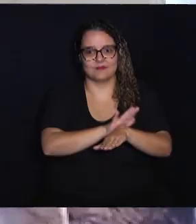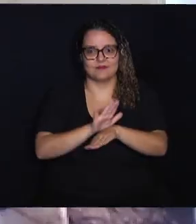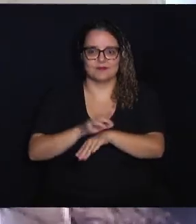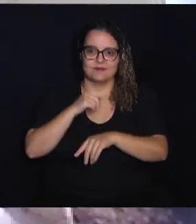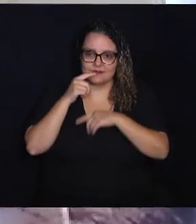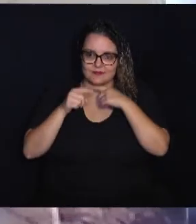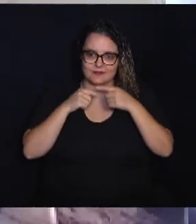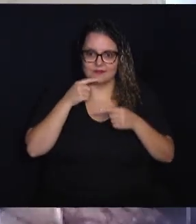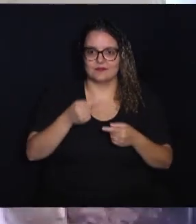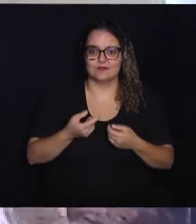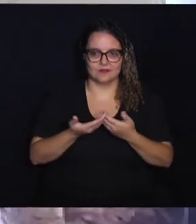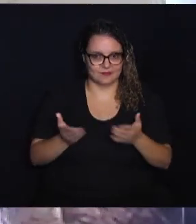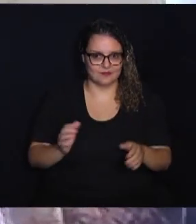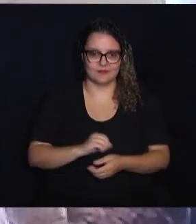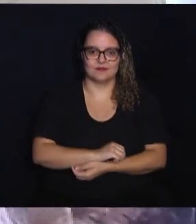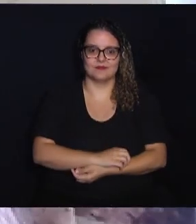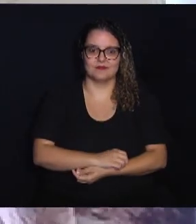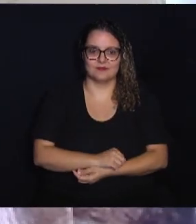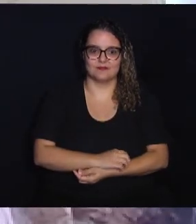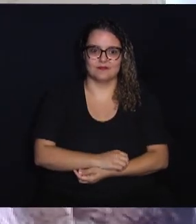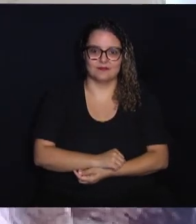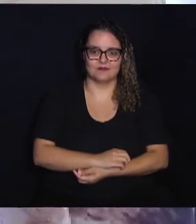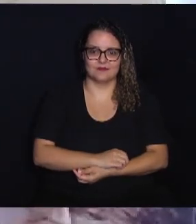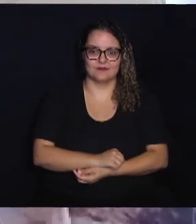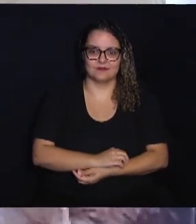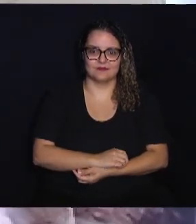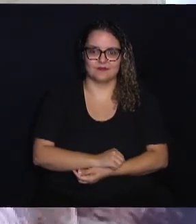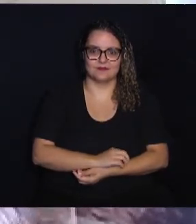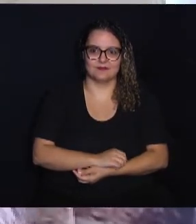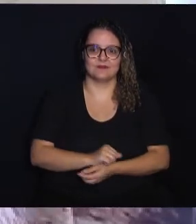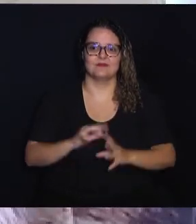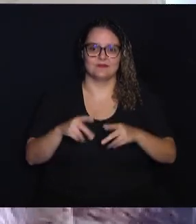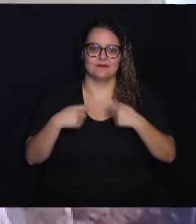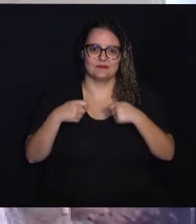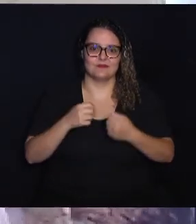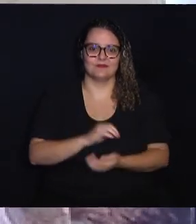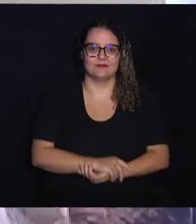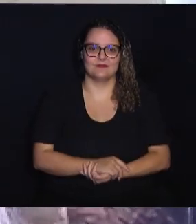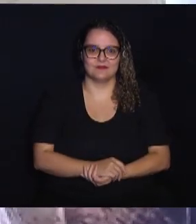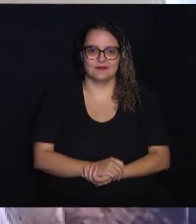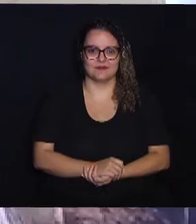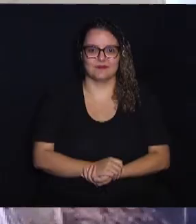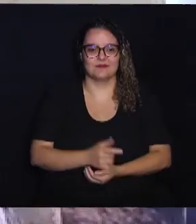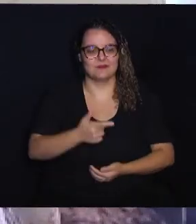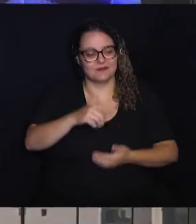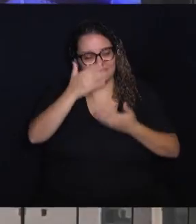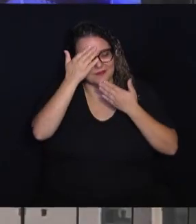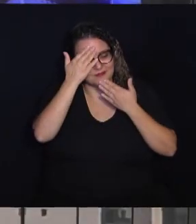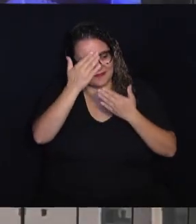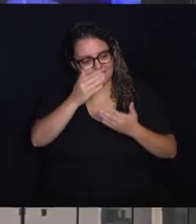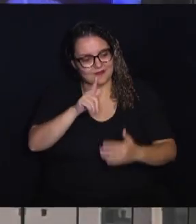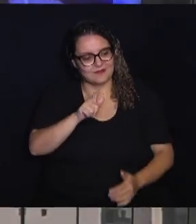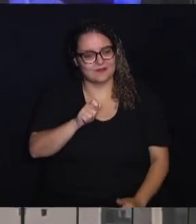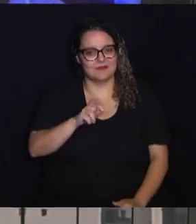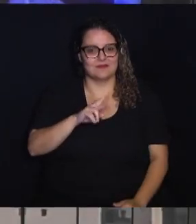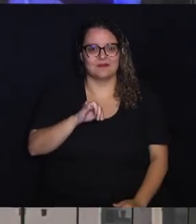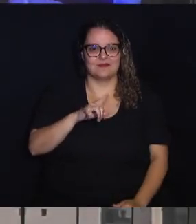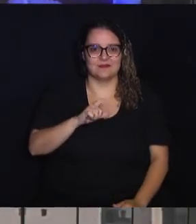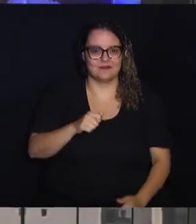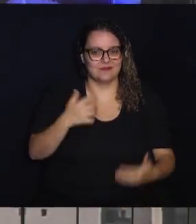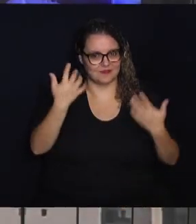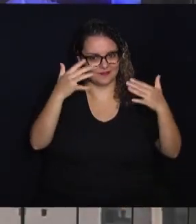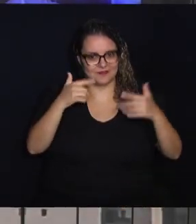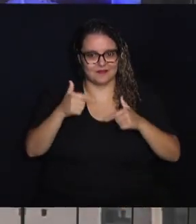para colaborações, para tirar dúvidas e para o que for necessário. Mais uma vez, então, muito